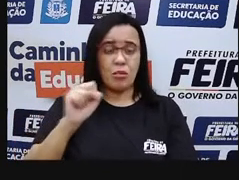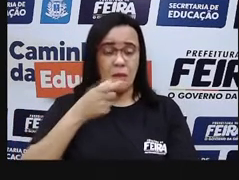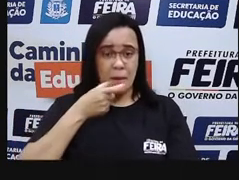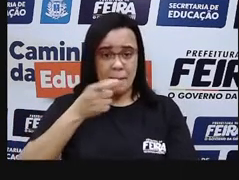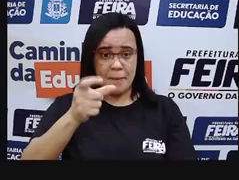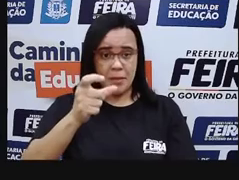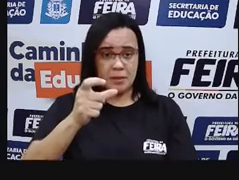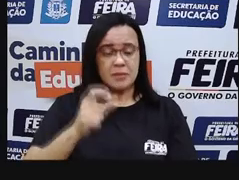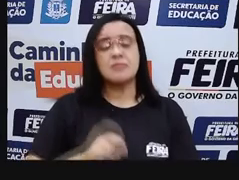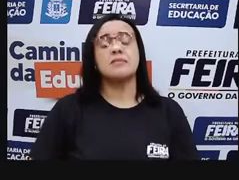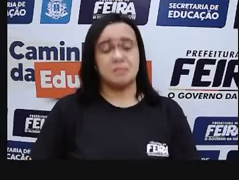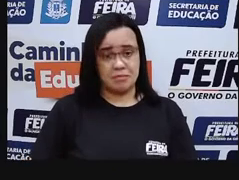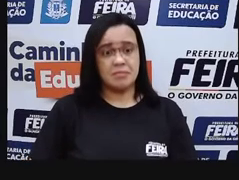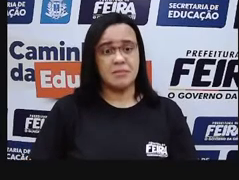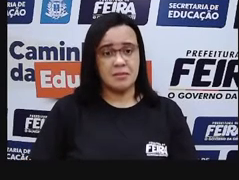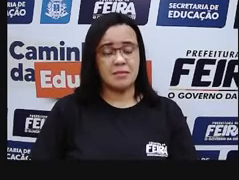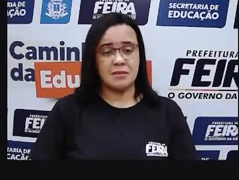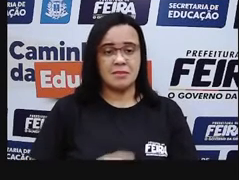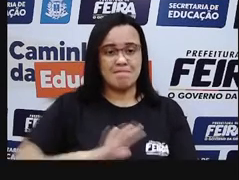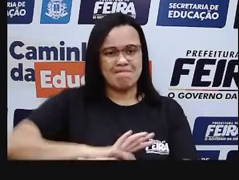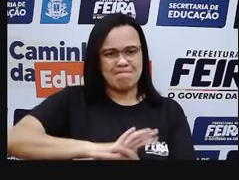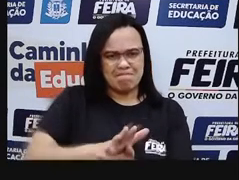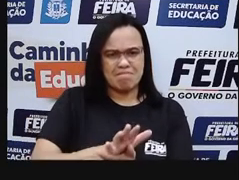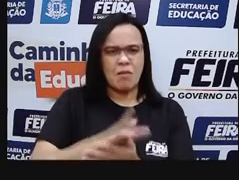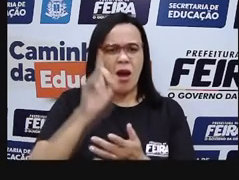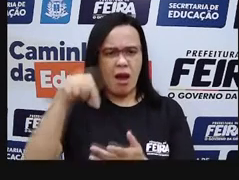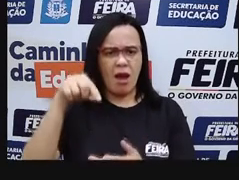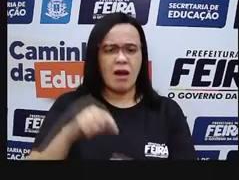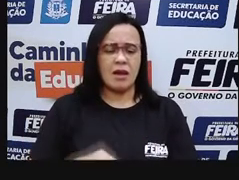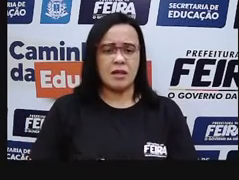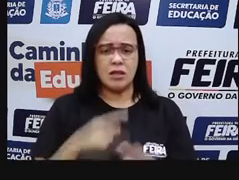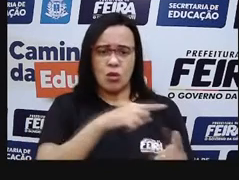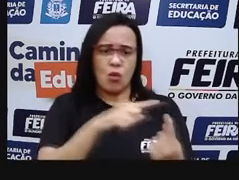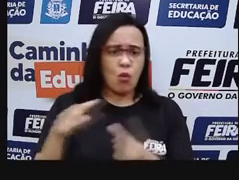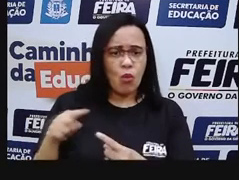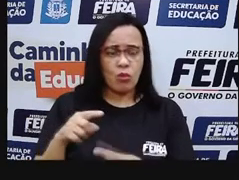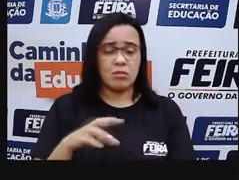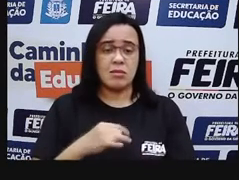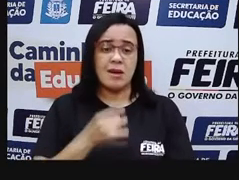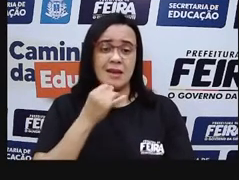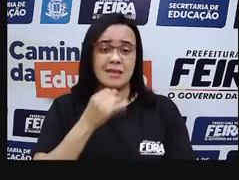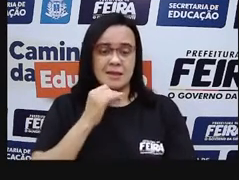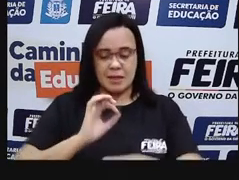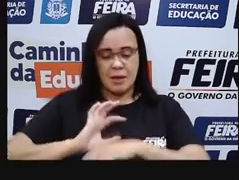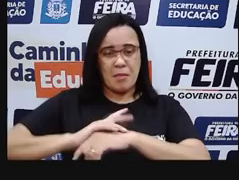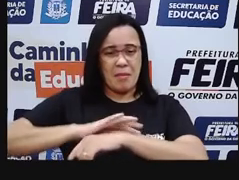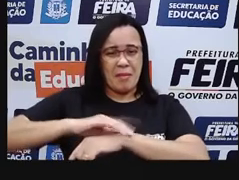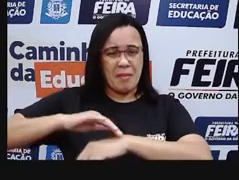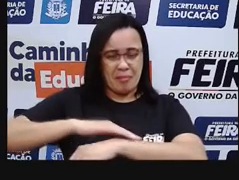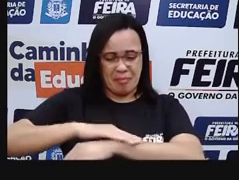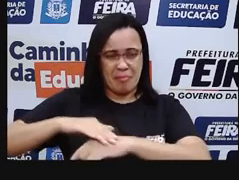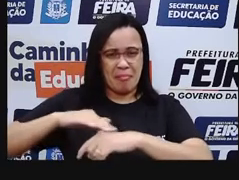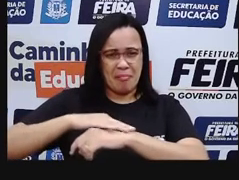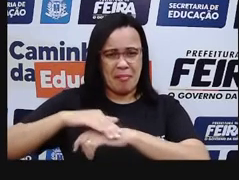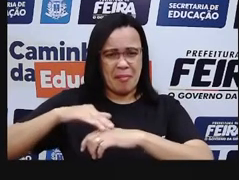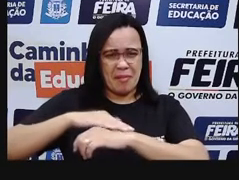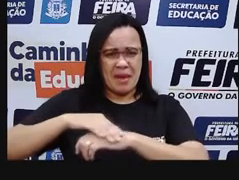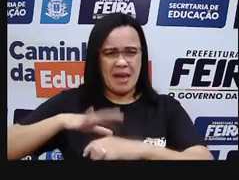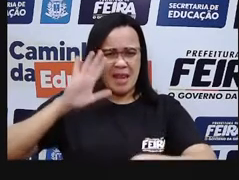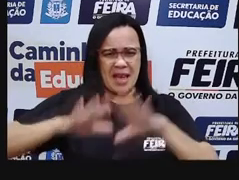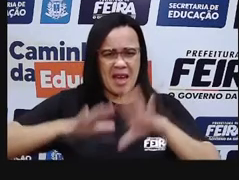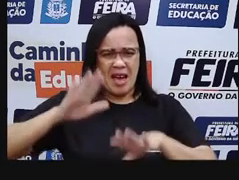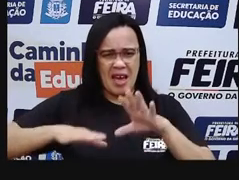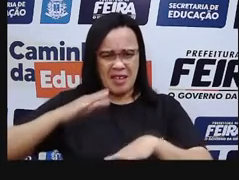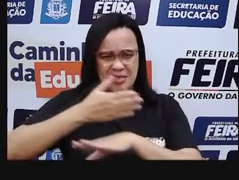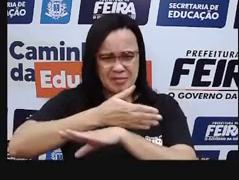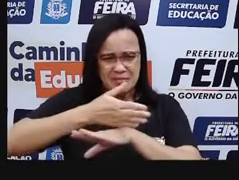combater fungos causam mal as micoses que dão na pele né Vieira no branco a gente vai